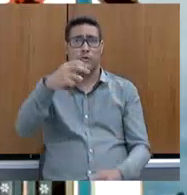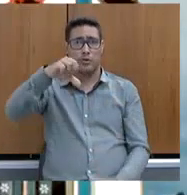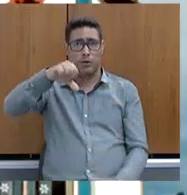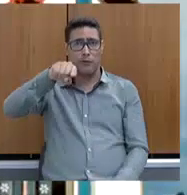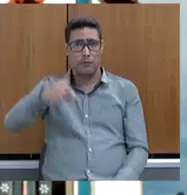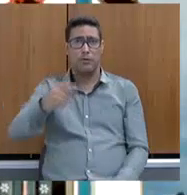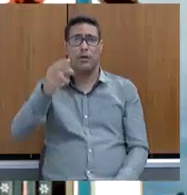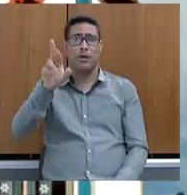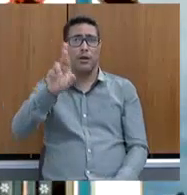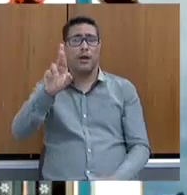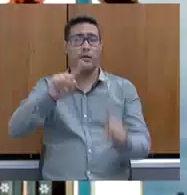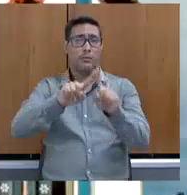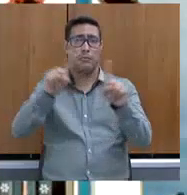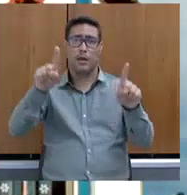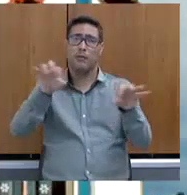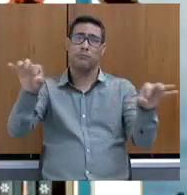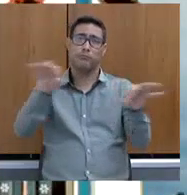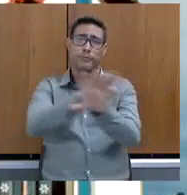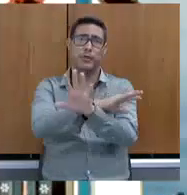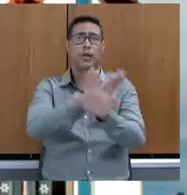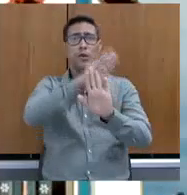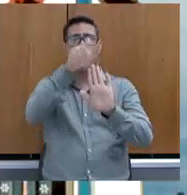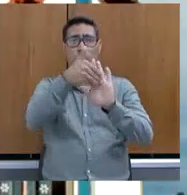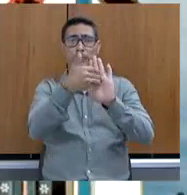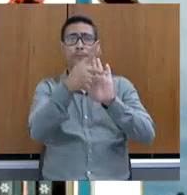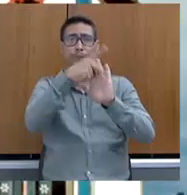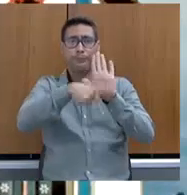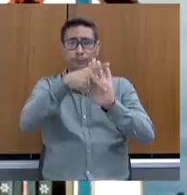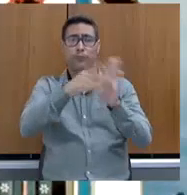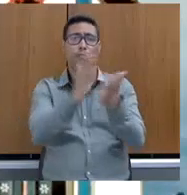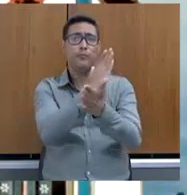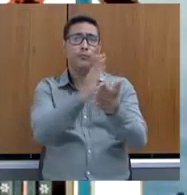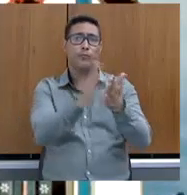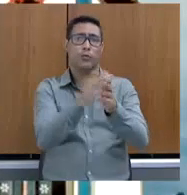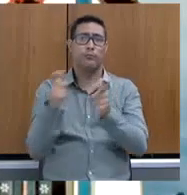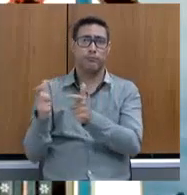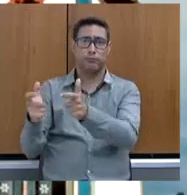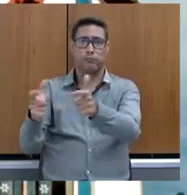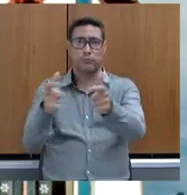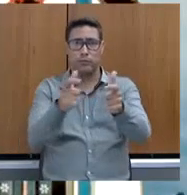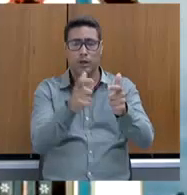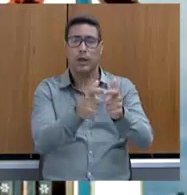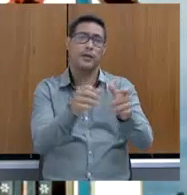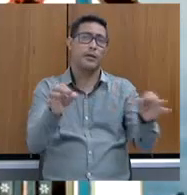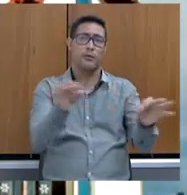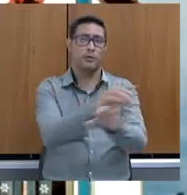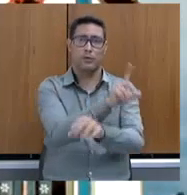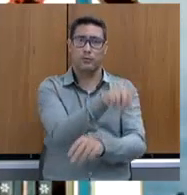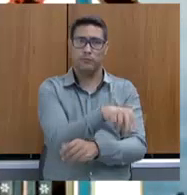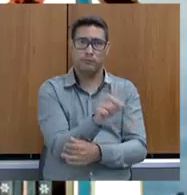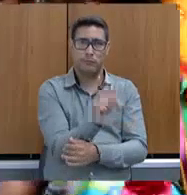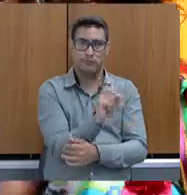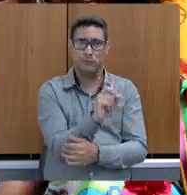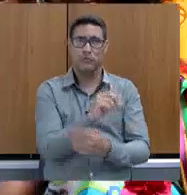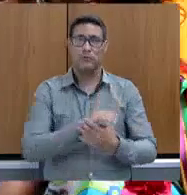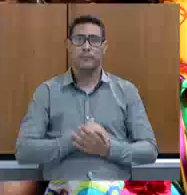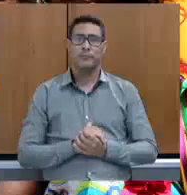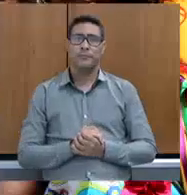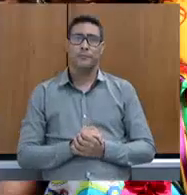mas finalizando os projetos de alguns lugares que não tinham sido contempladas pode passar